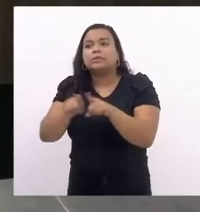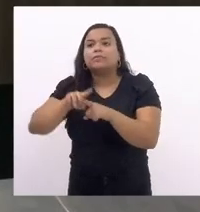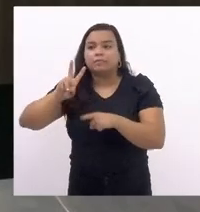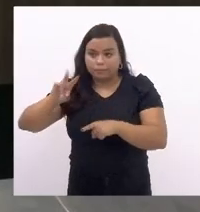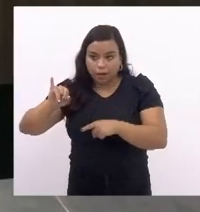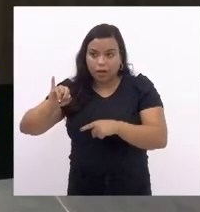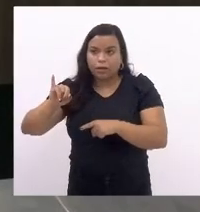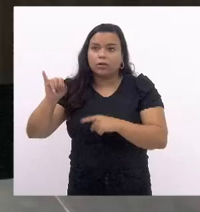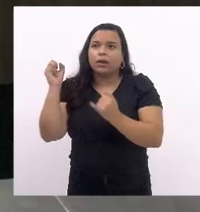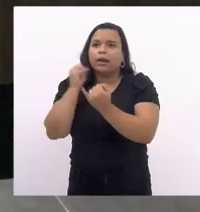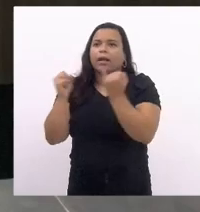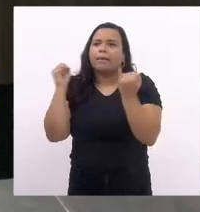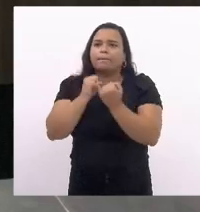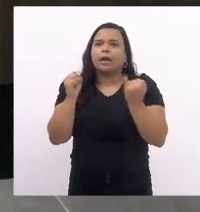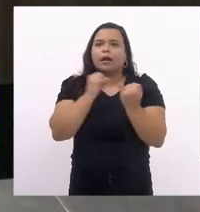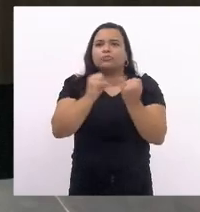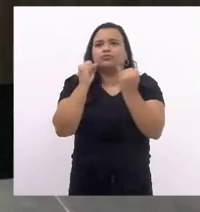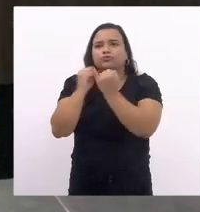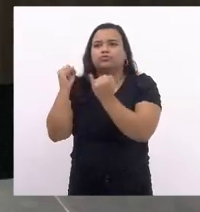repartido